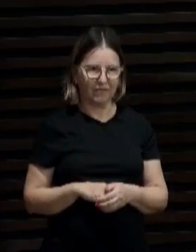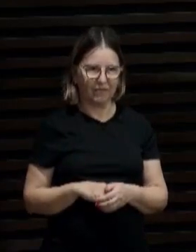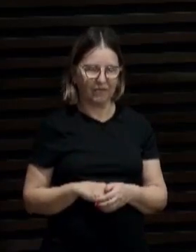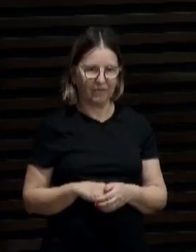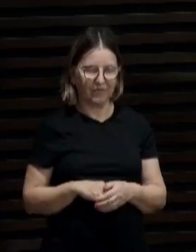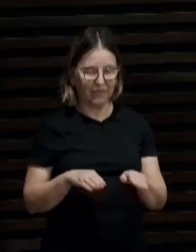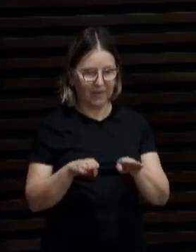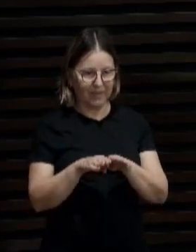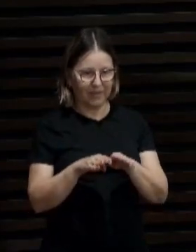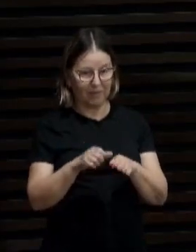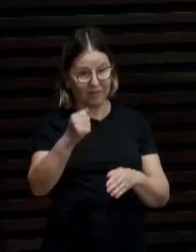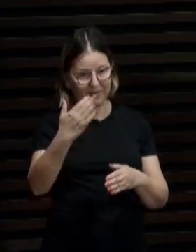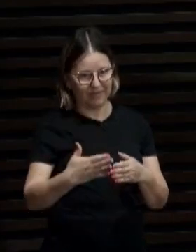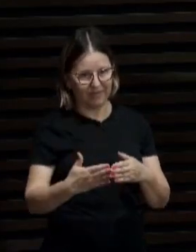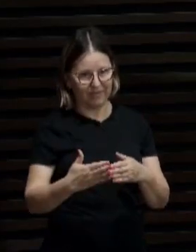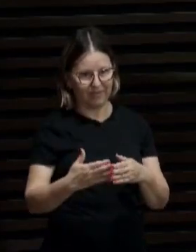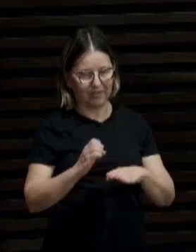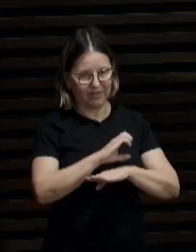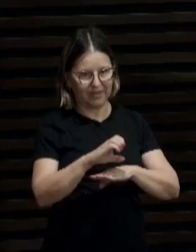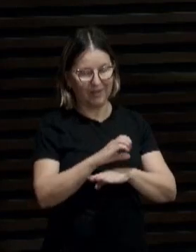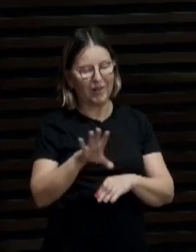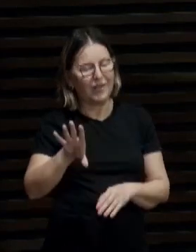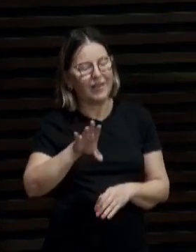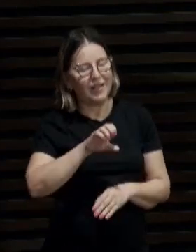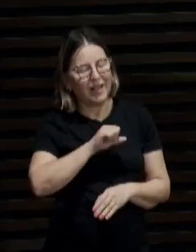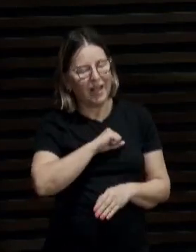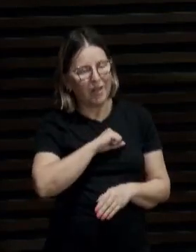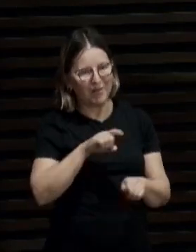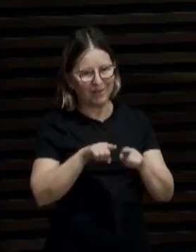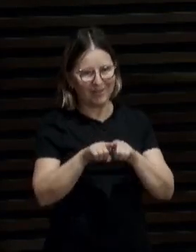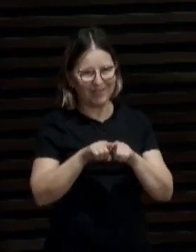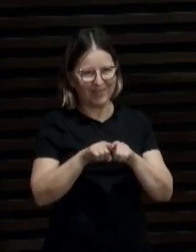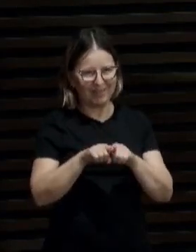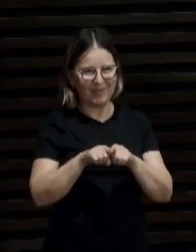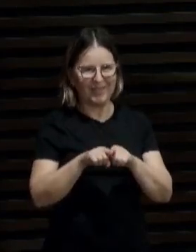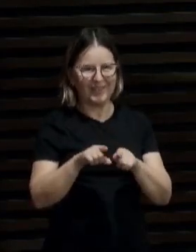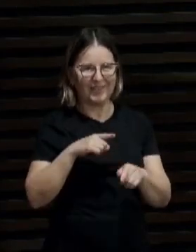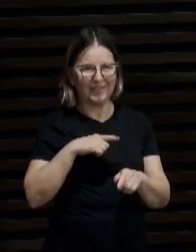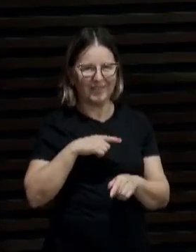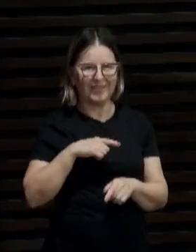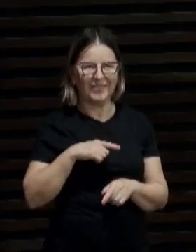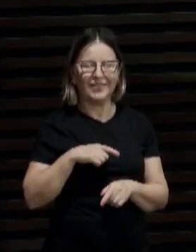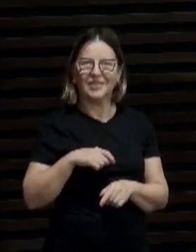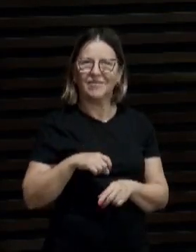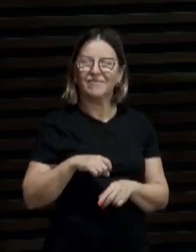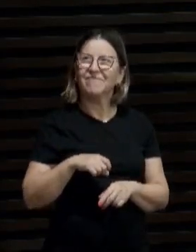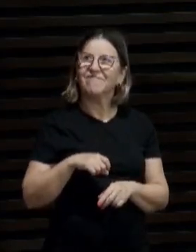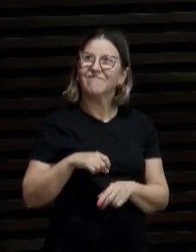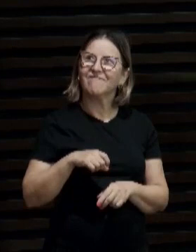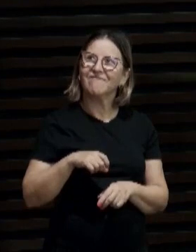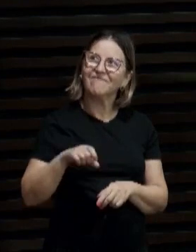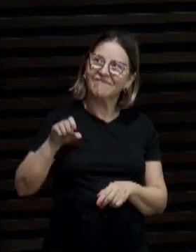da igreja de Éfeso era o amor que esses irmãos tinham pelo Senhor e uns pelos outros. Em